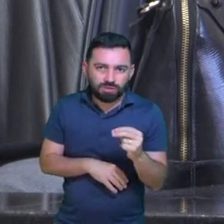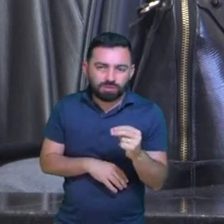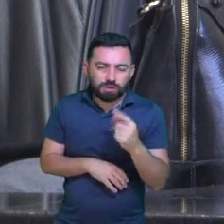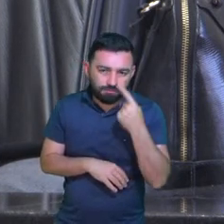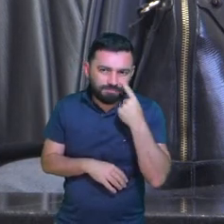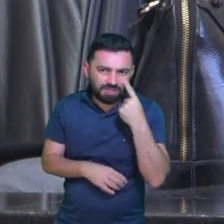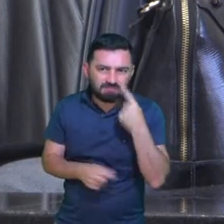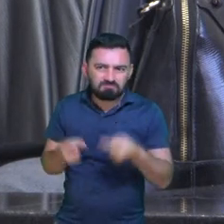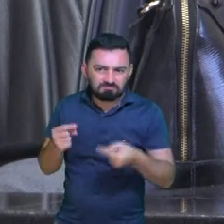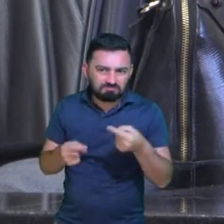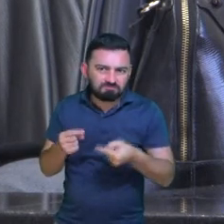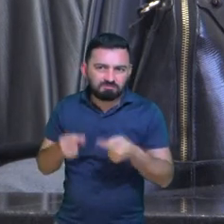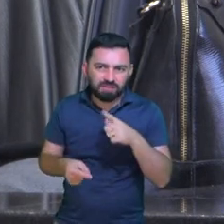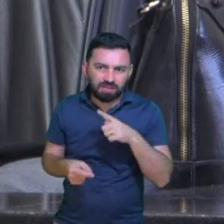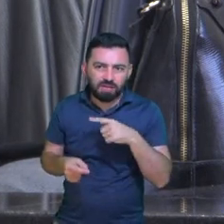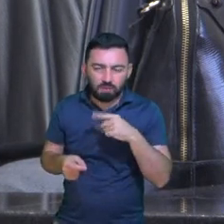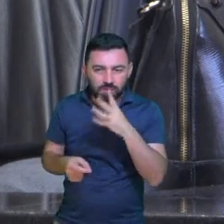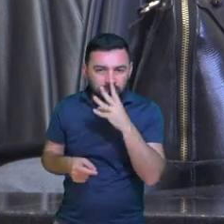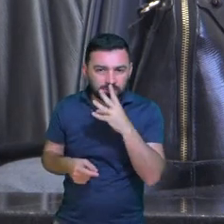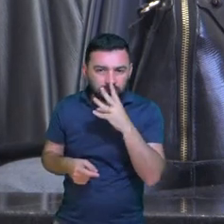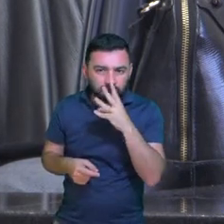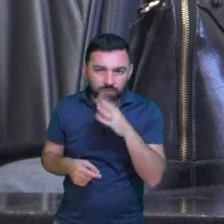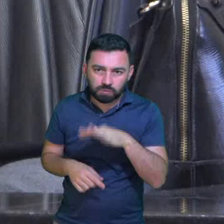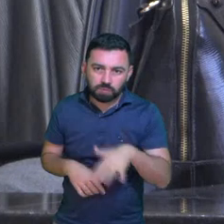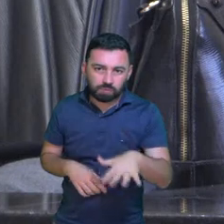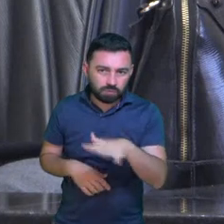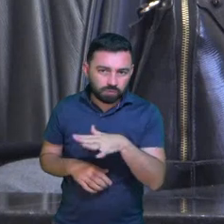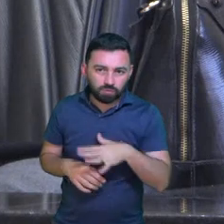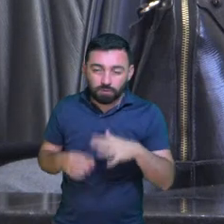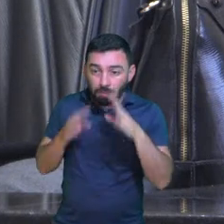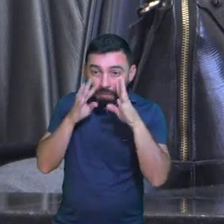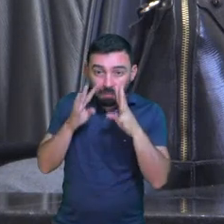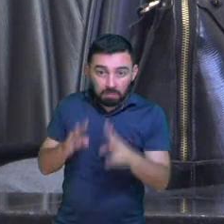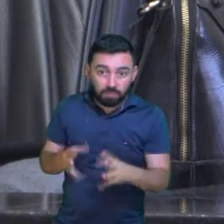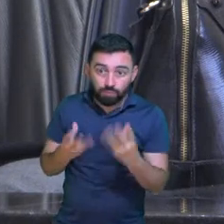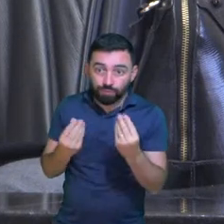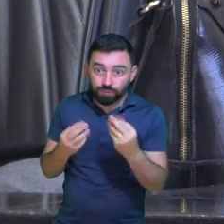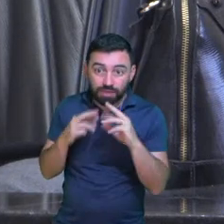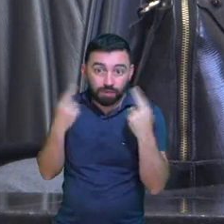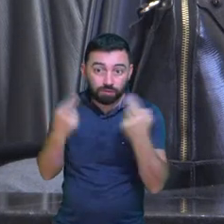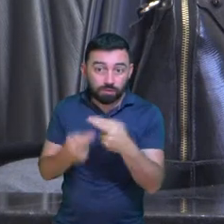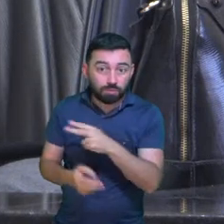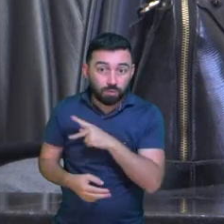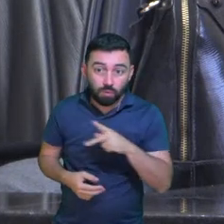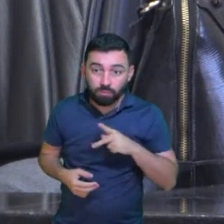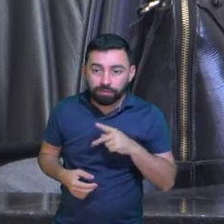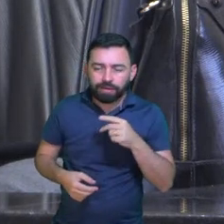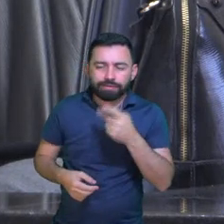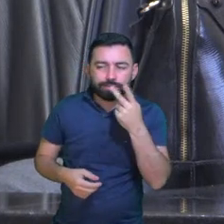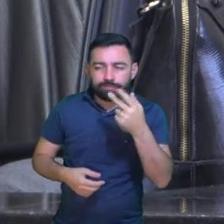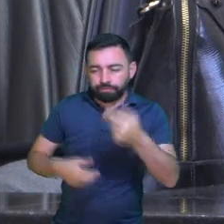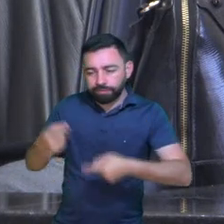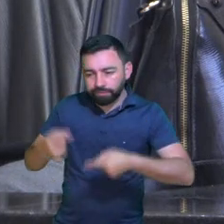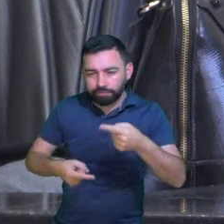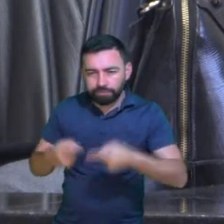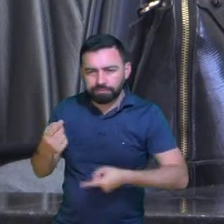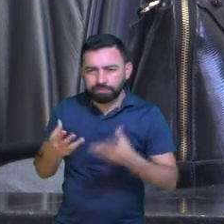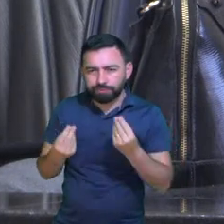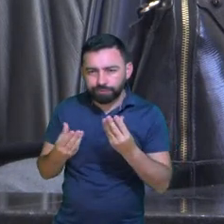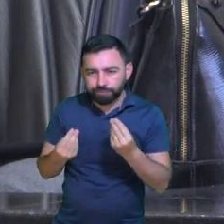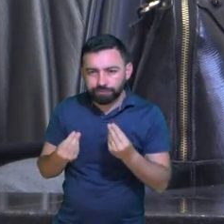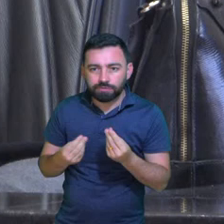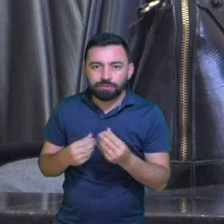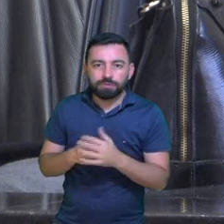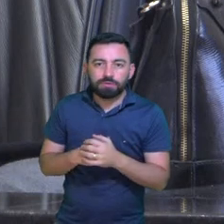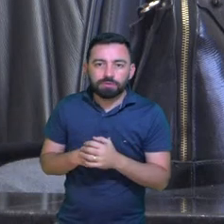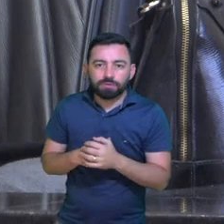criou eu assisti inúmeras audiências públicas falando dessa polêmica da 229 e a gente